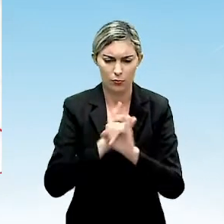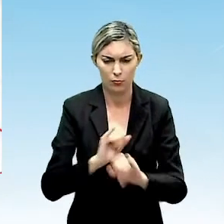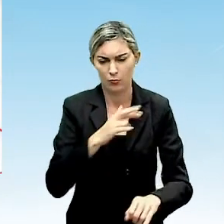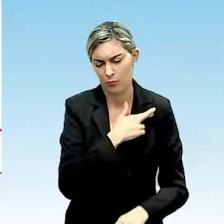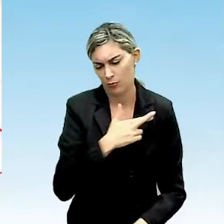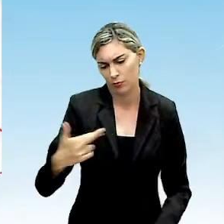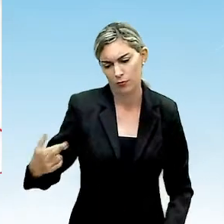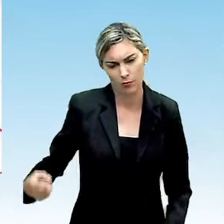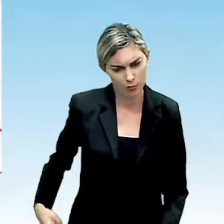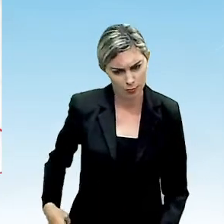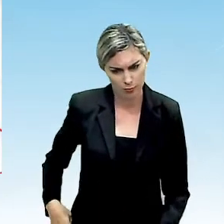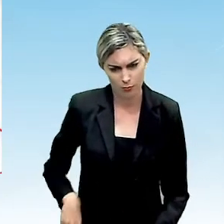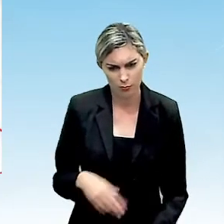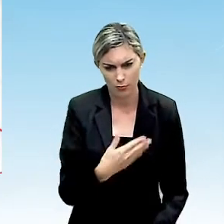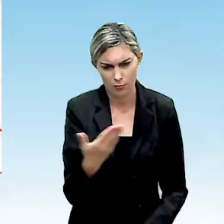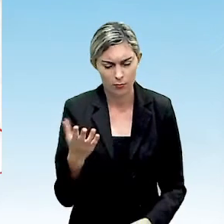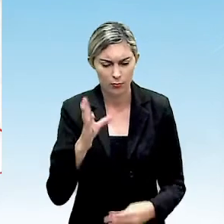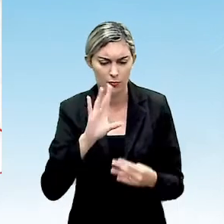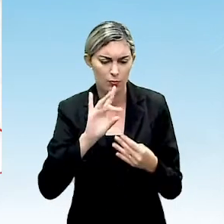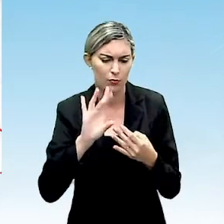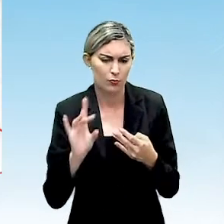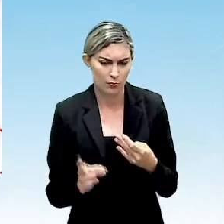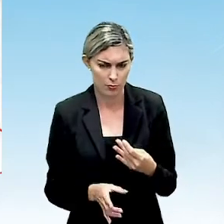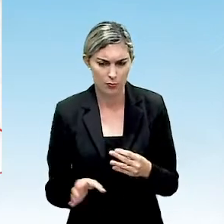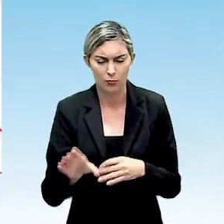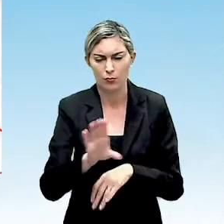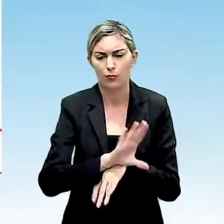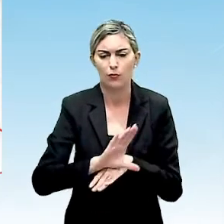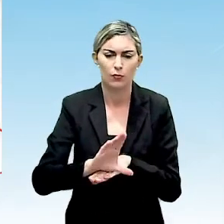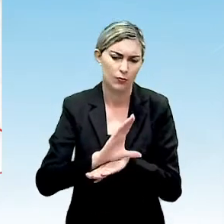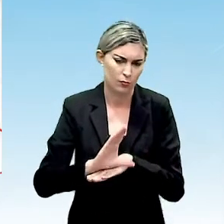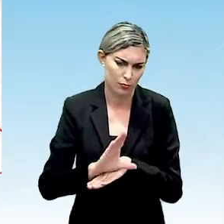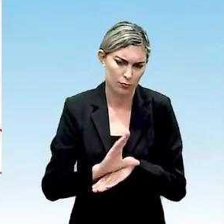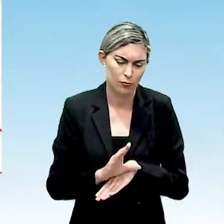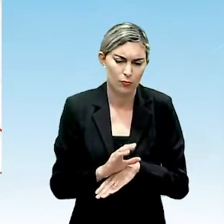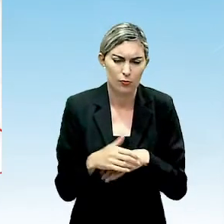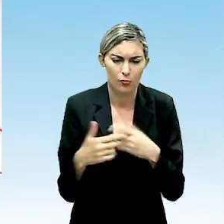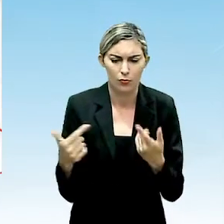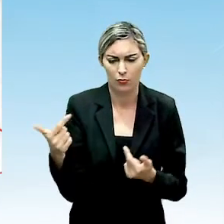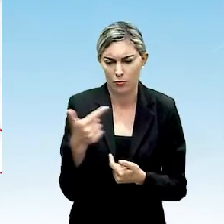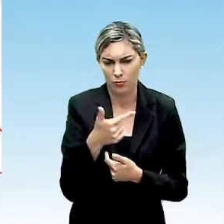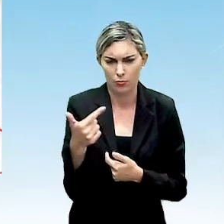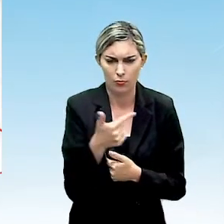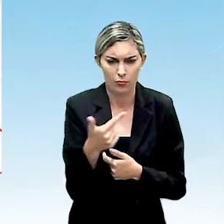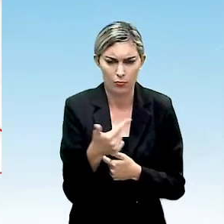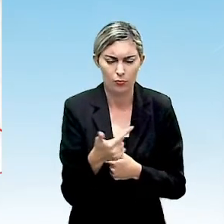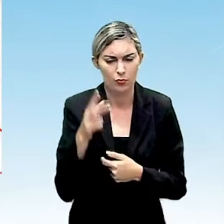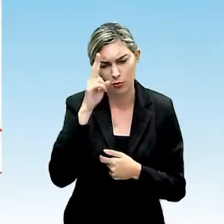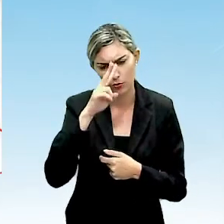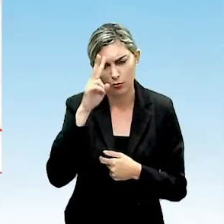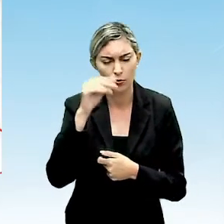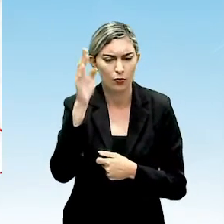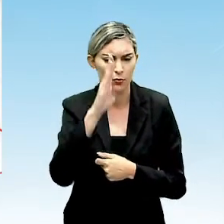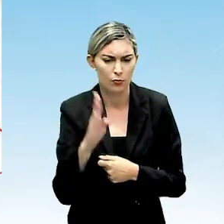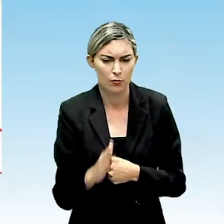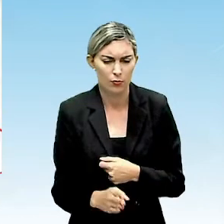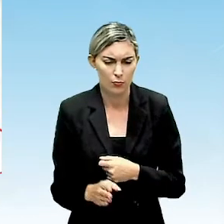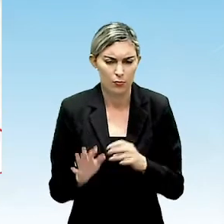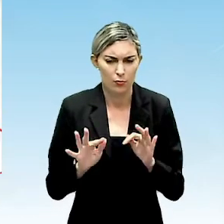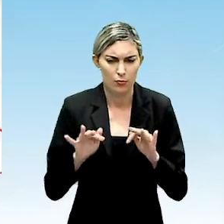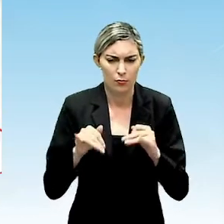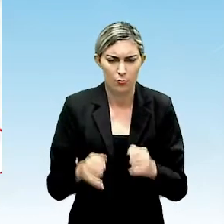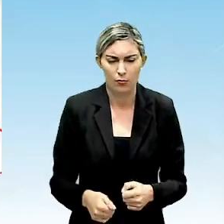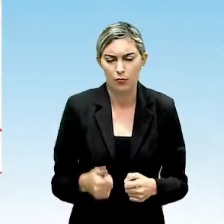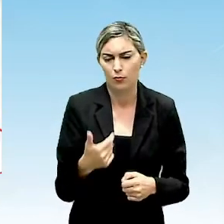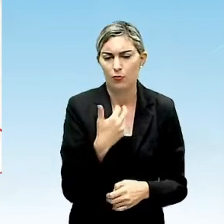República. Mas detalhe, a primeira Constituição da República, a segunda Constituição da história do Brasil. Afinal de contas, a gente